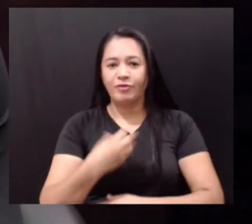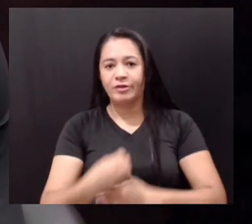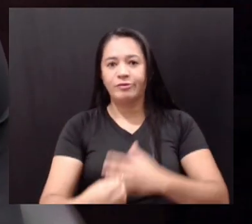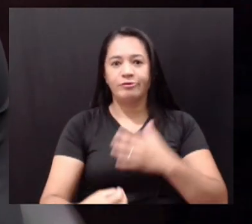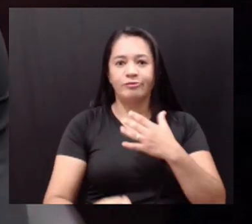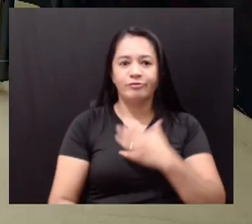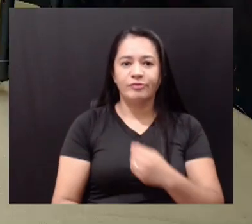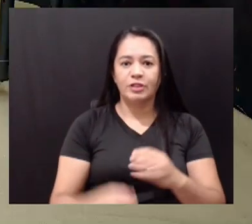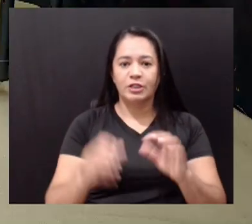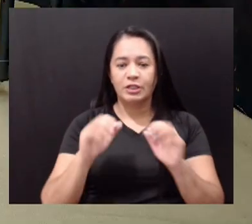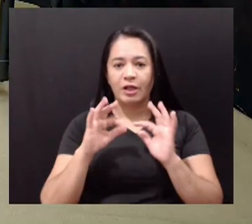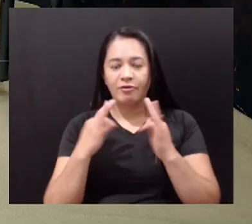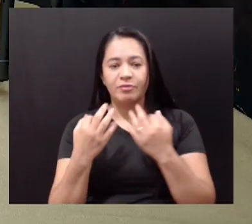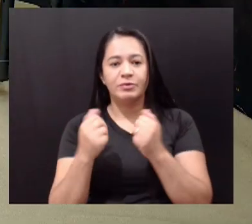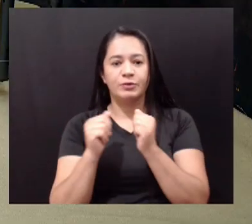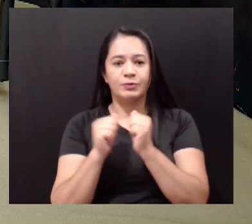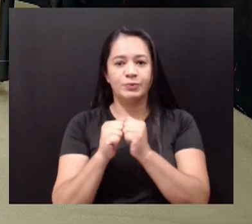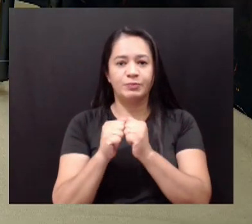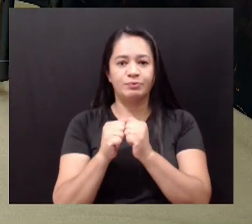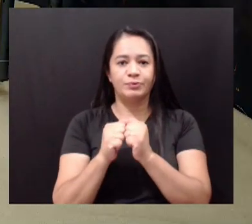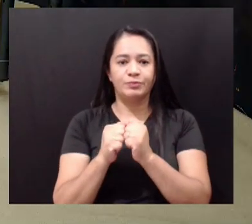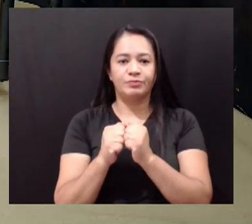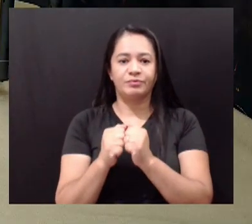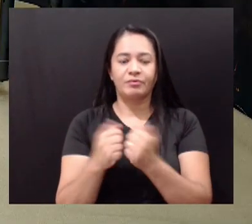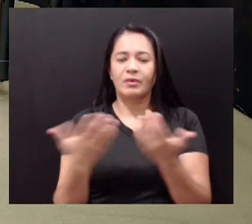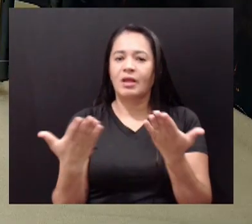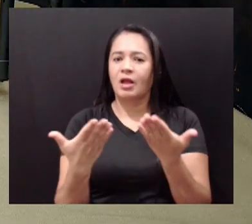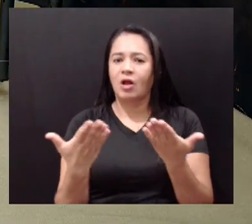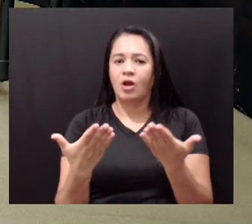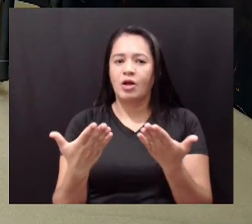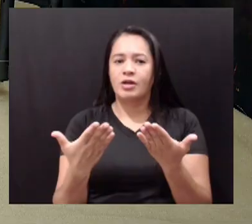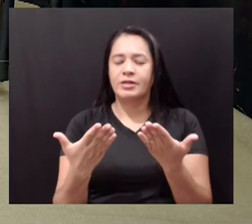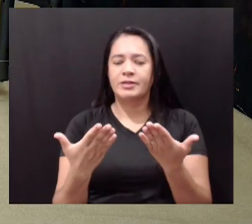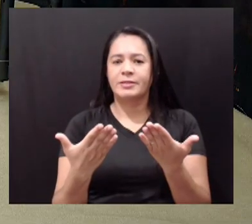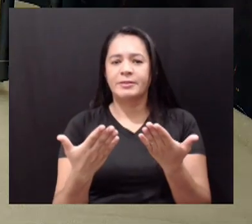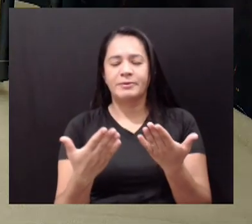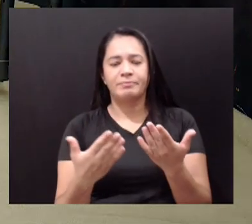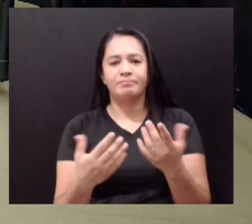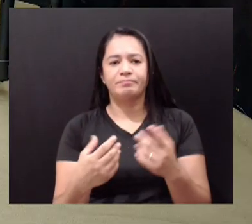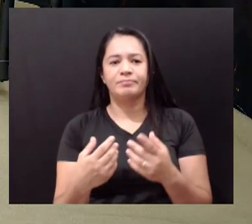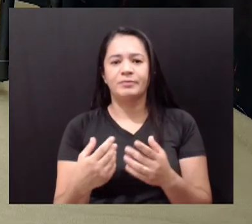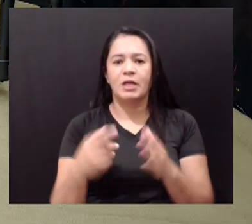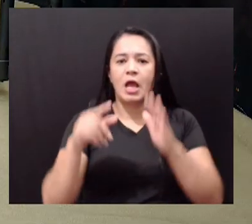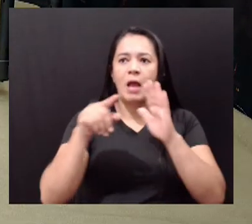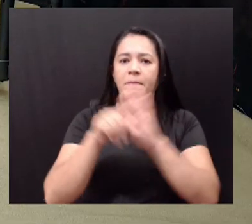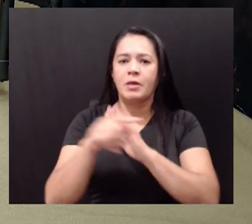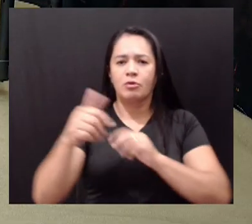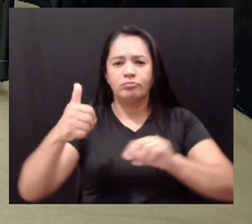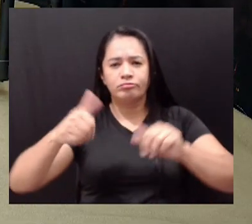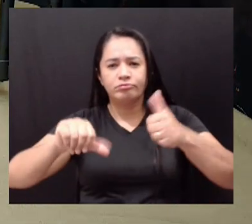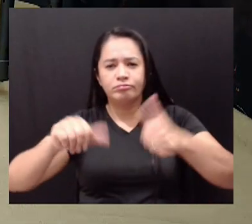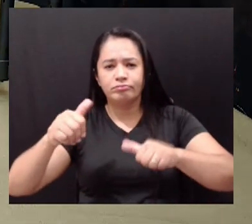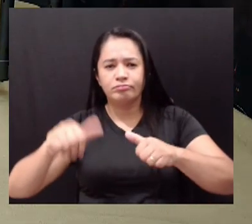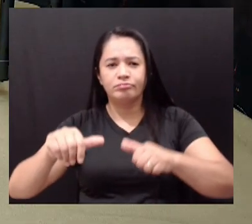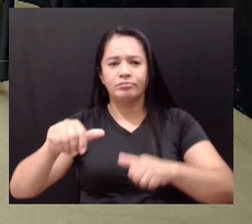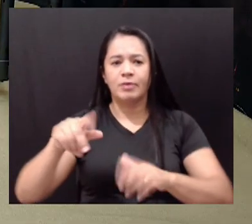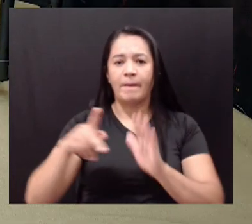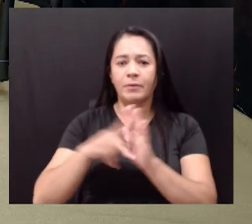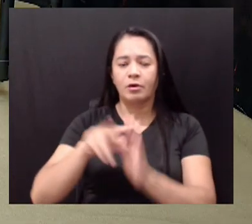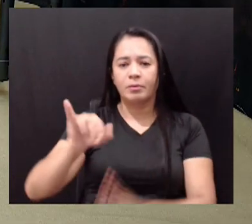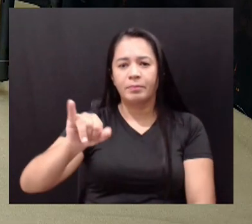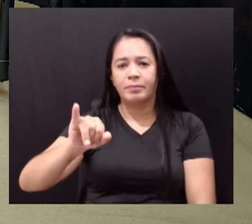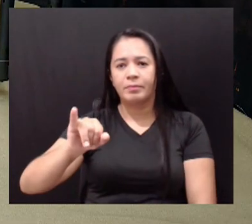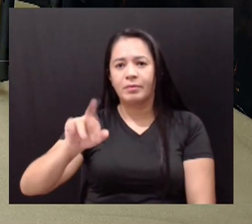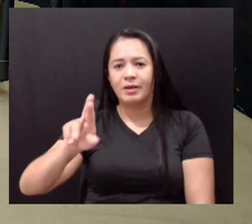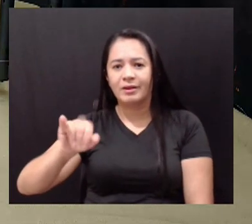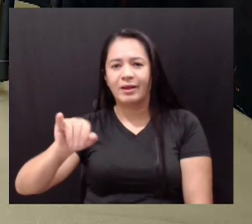todo. Sim. Exato. Agora, Marina, analisando essa pergunta da Rita, né, do Cambuí,